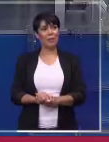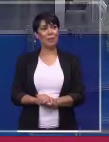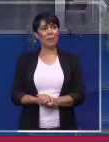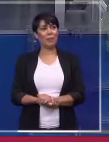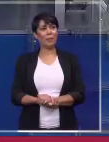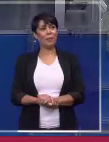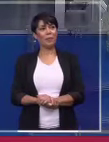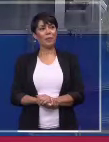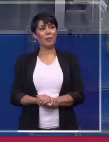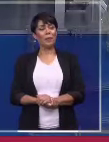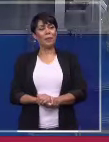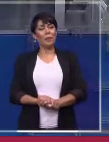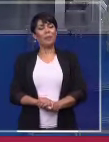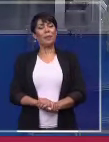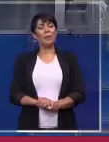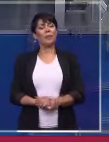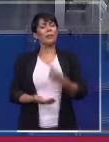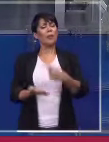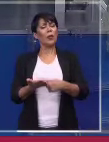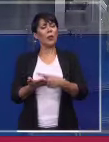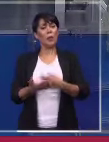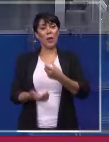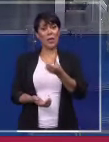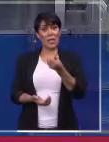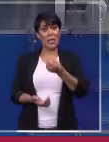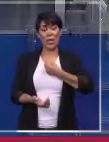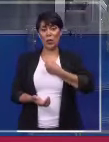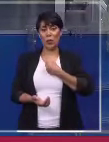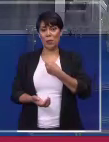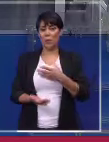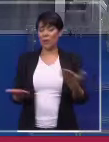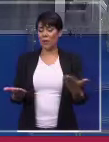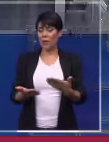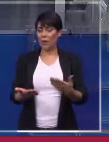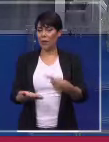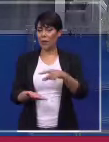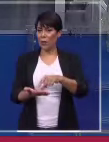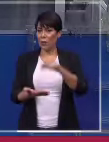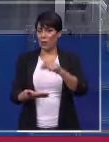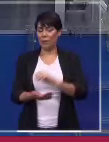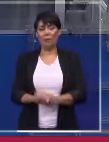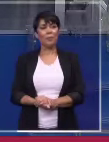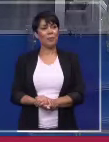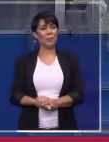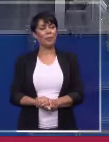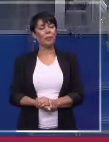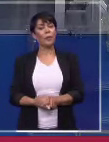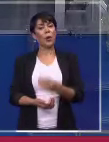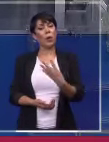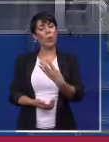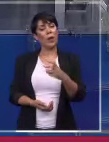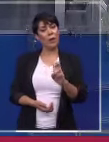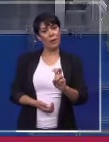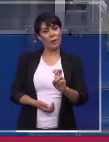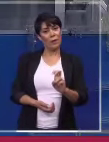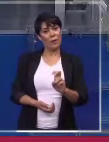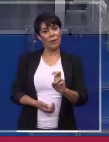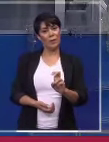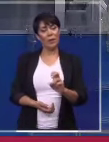06. Vamos confirmar os seis números sorteados no primeiro sorteio da Dupla Sena?